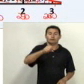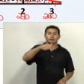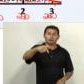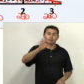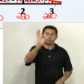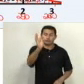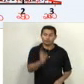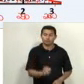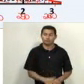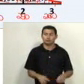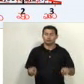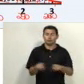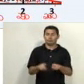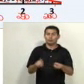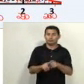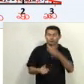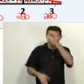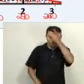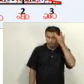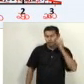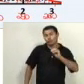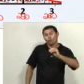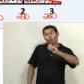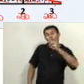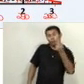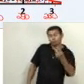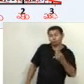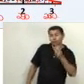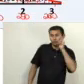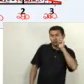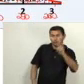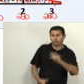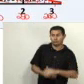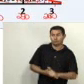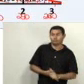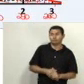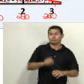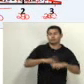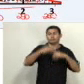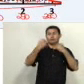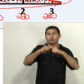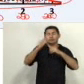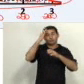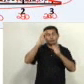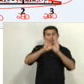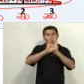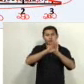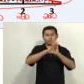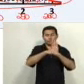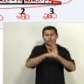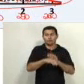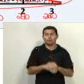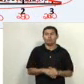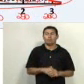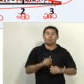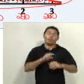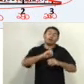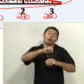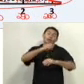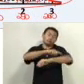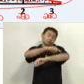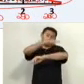15,87% também, pessoal, tá? Ou, né, olha só, mas eu preciso saber o conceito, tá?